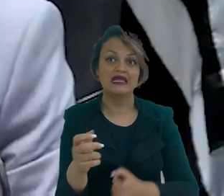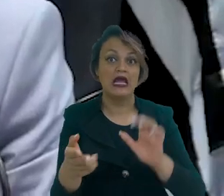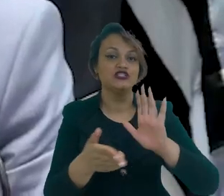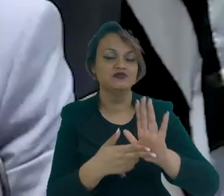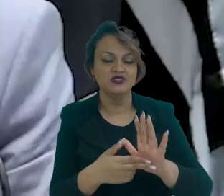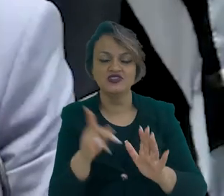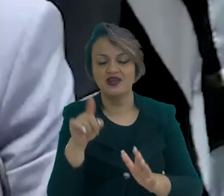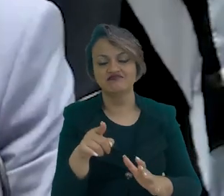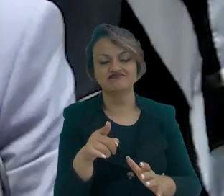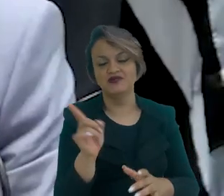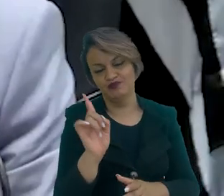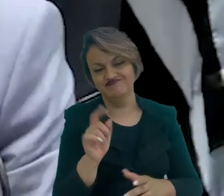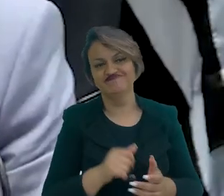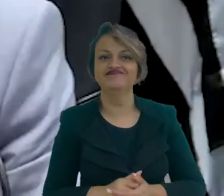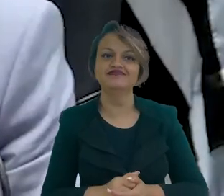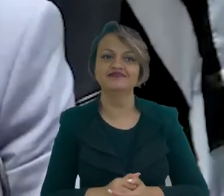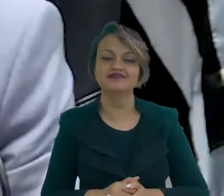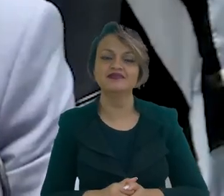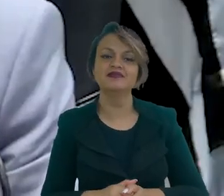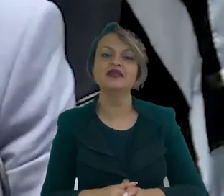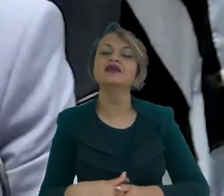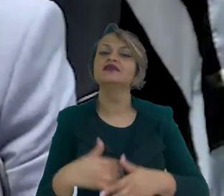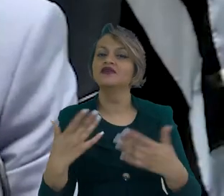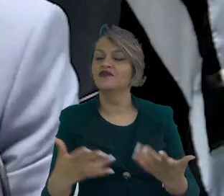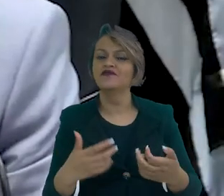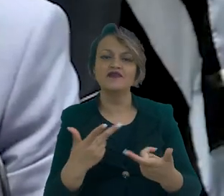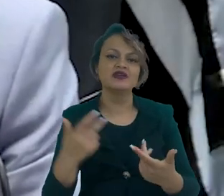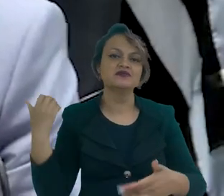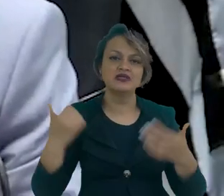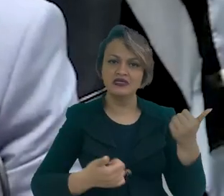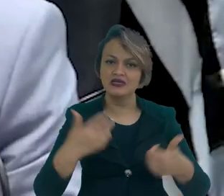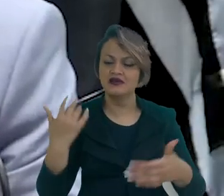jurisprudência de interesses a partir disso